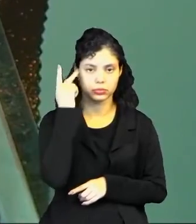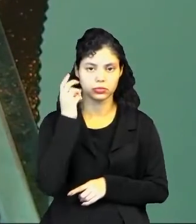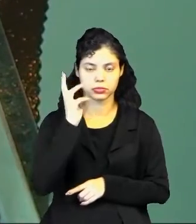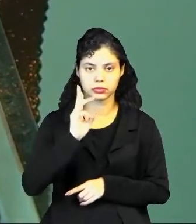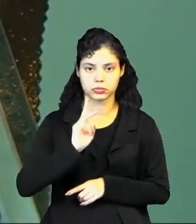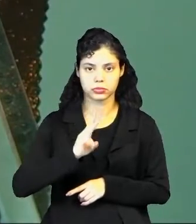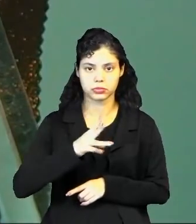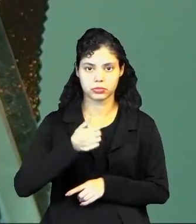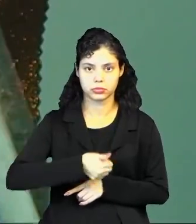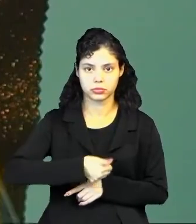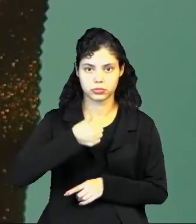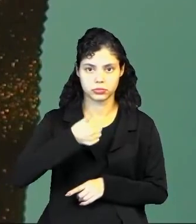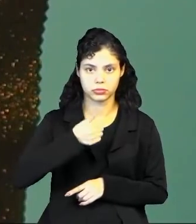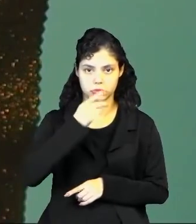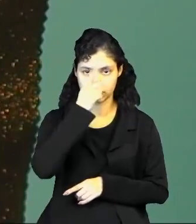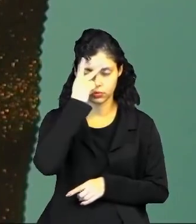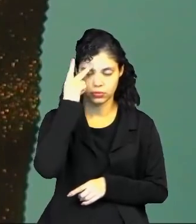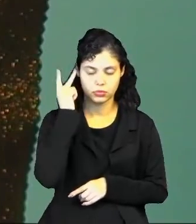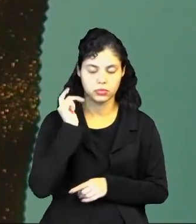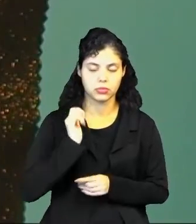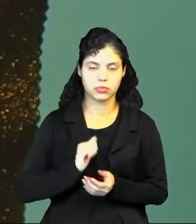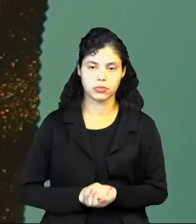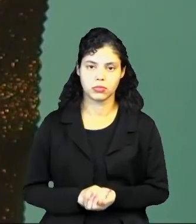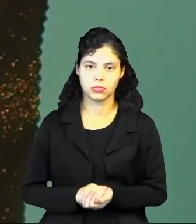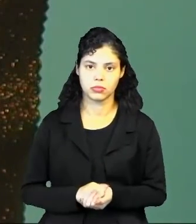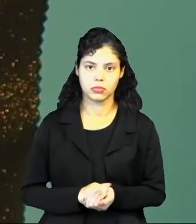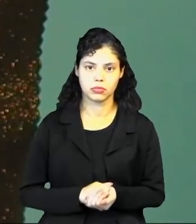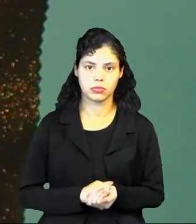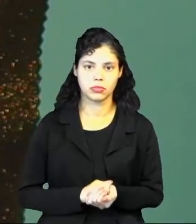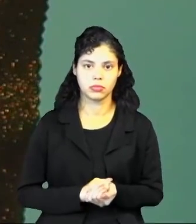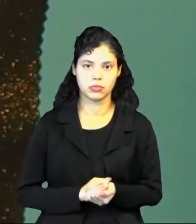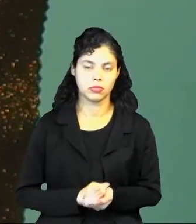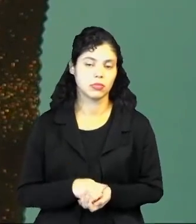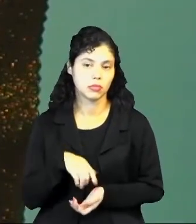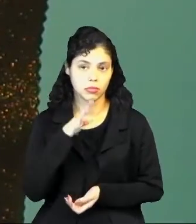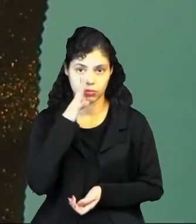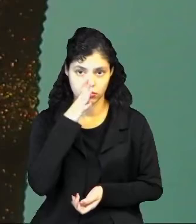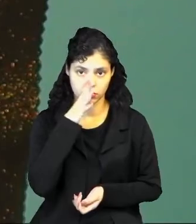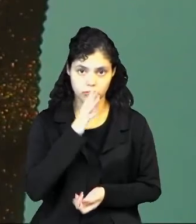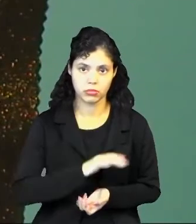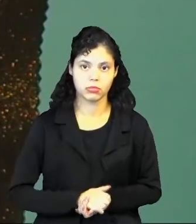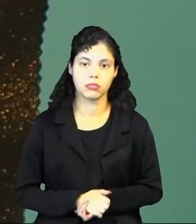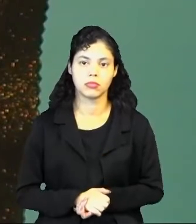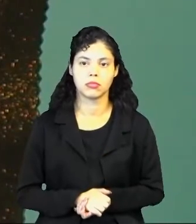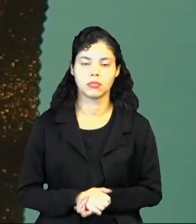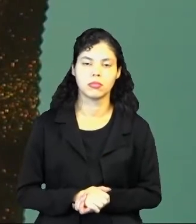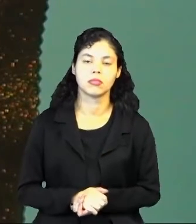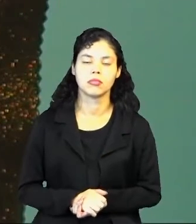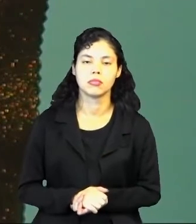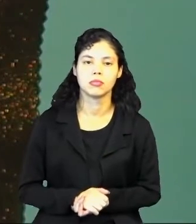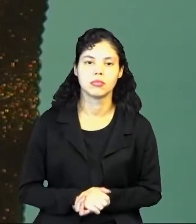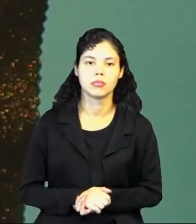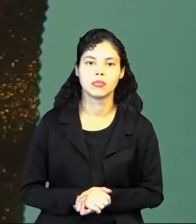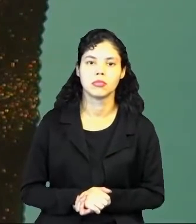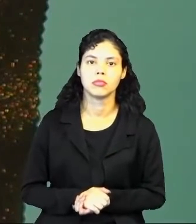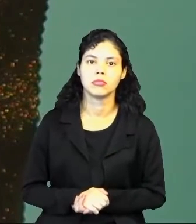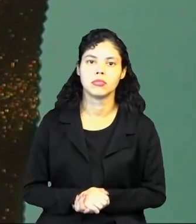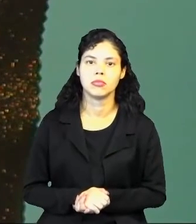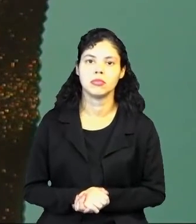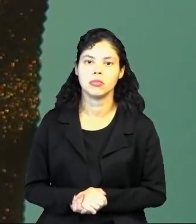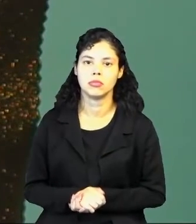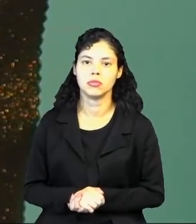em segunda pessoa, ou ele está em primeira pessoa, ou ele é apenas observador,